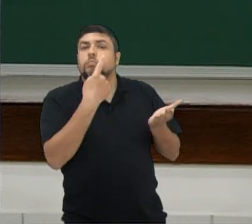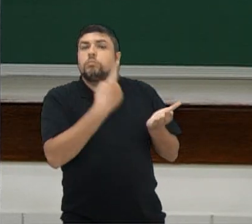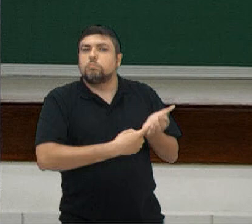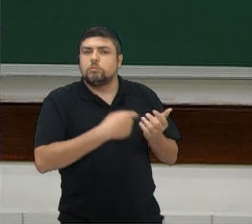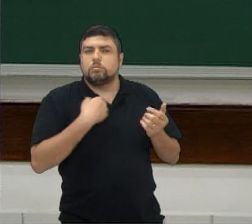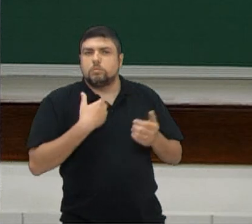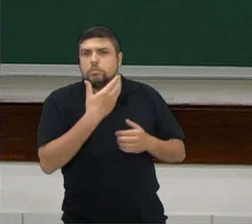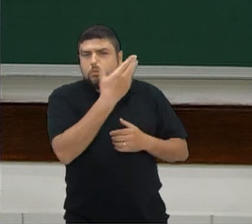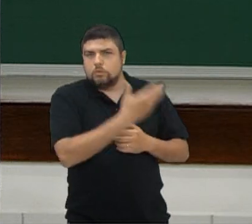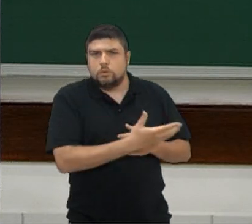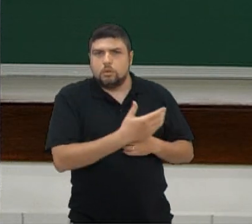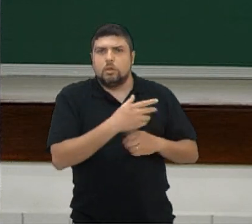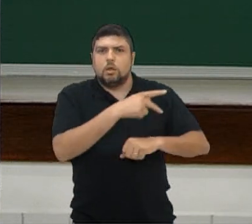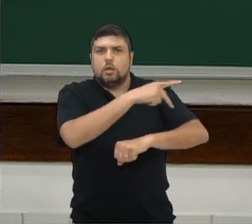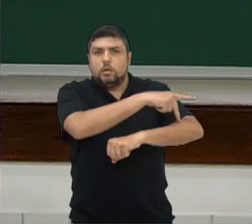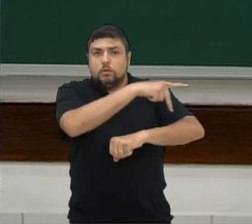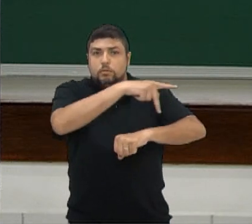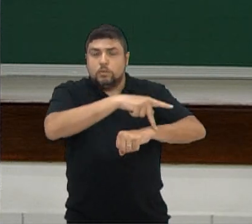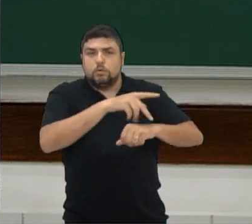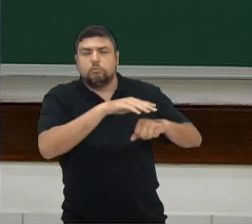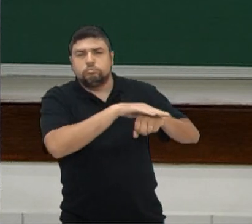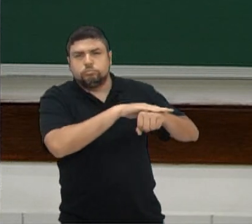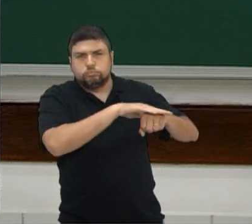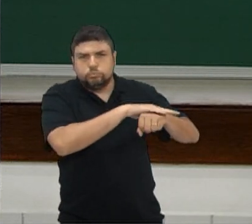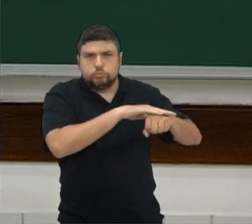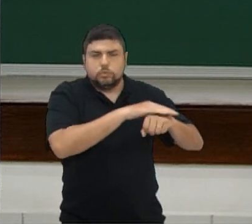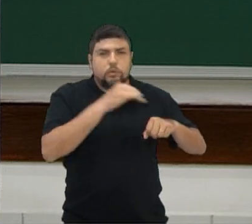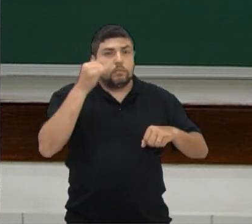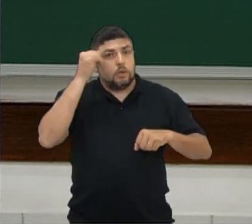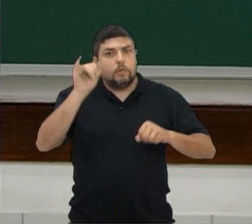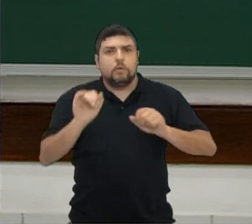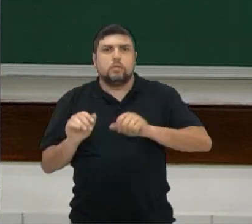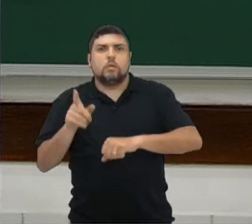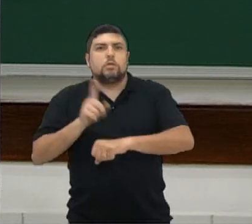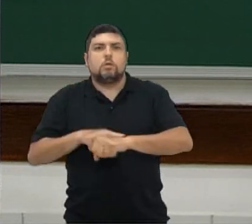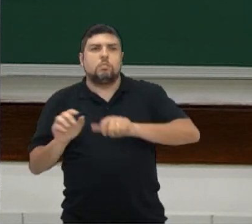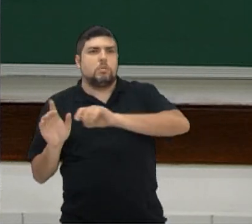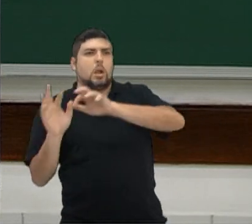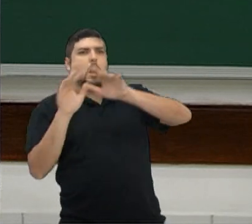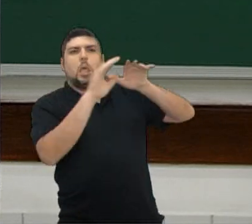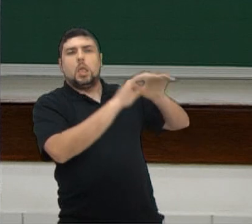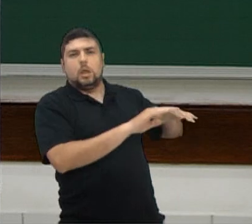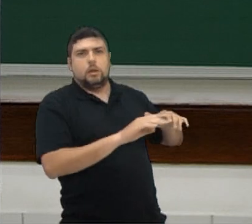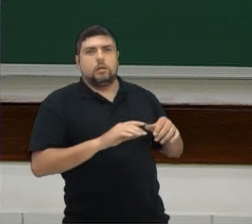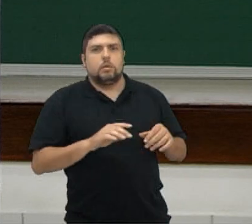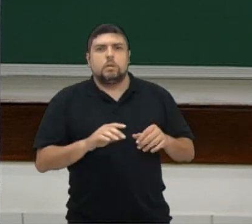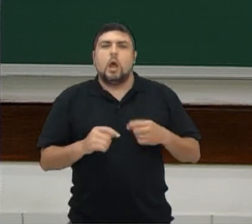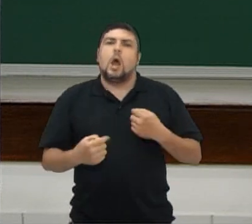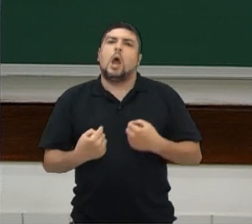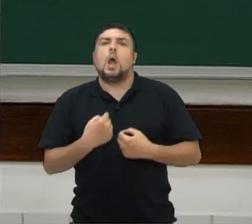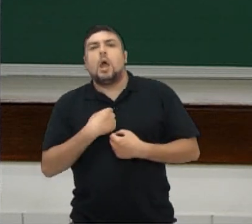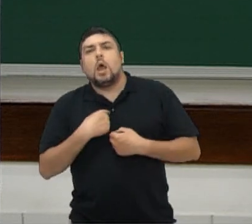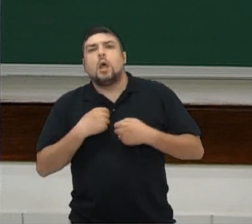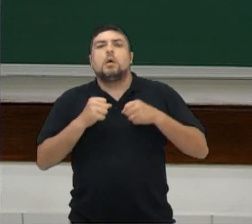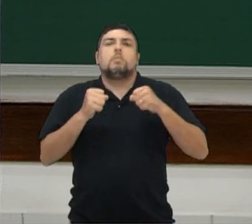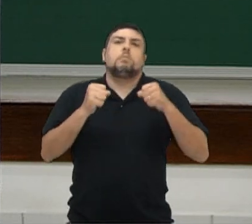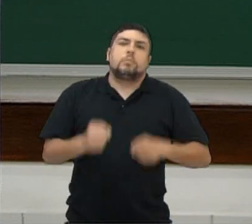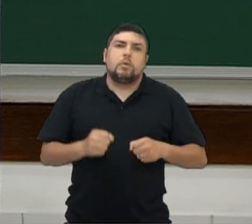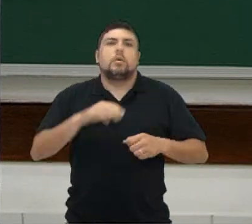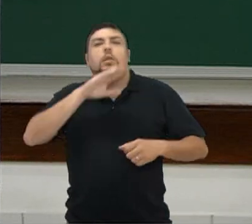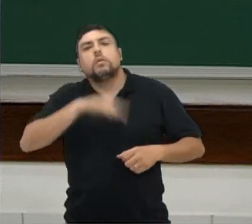fez, para vocês irem, né, para evitar as aglomerações. Então não é assim, eu posso ir à tarde, aí eu chego lá às 13